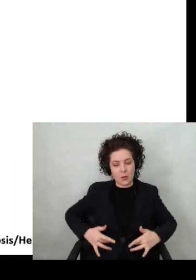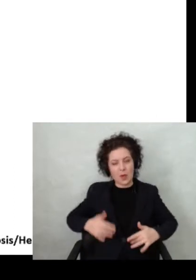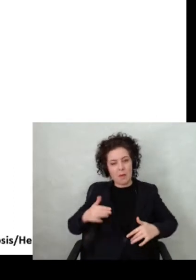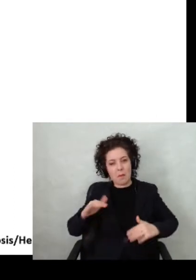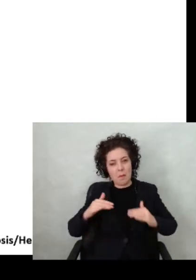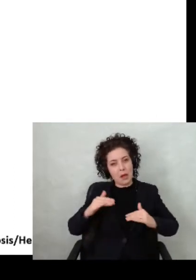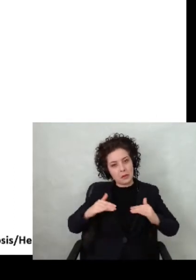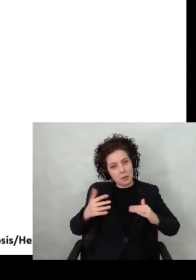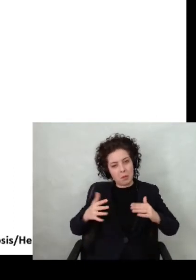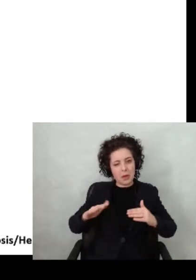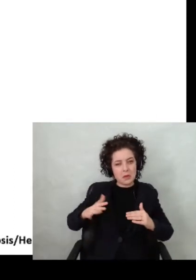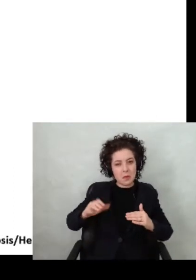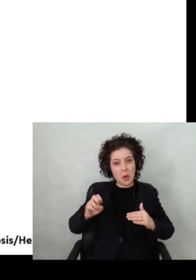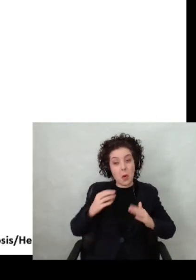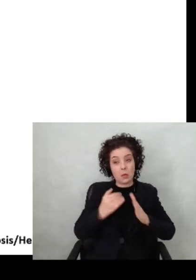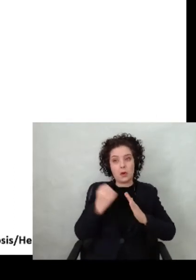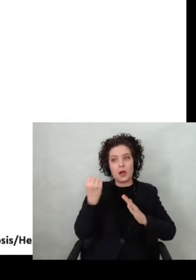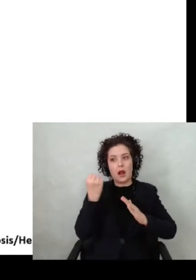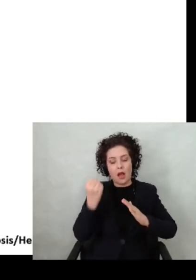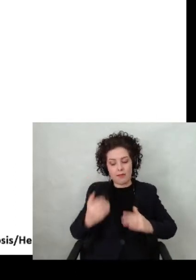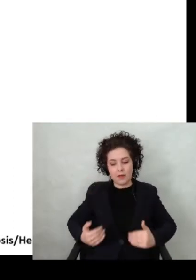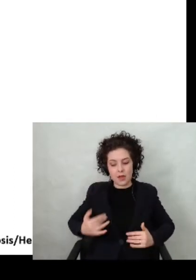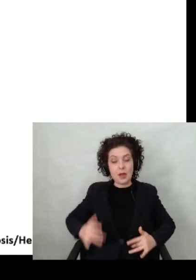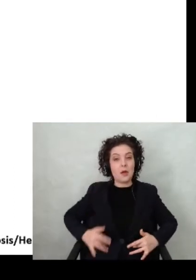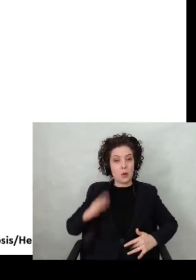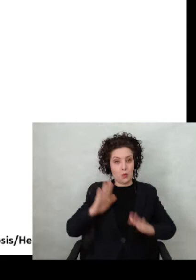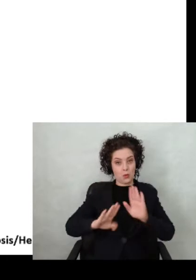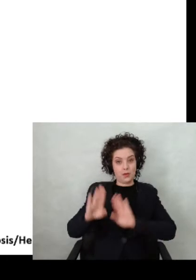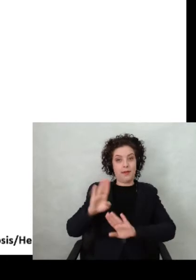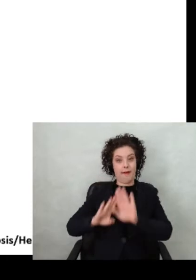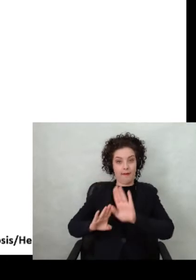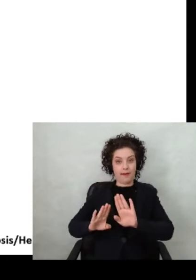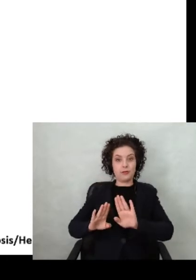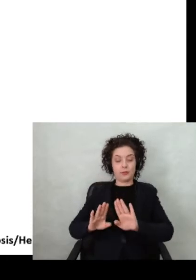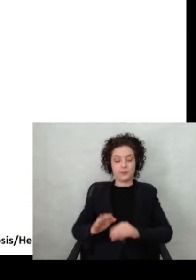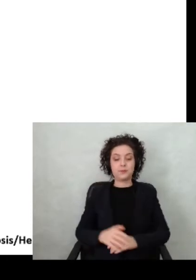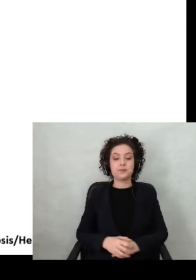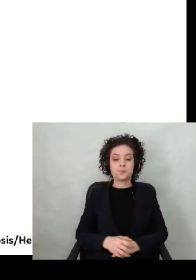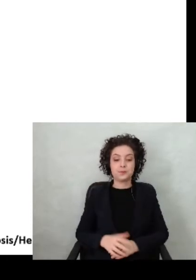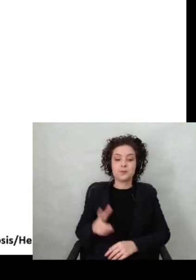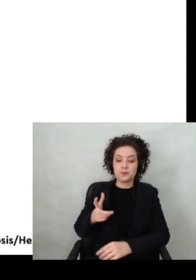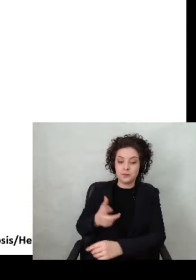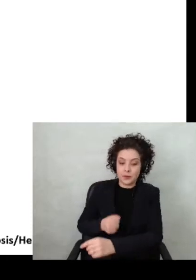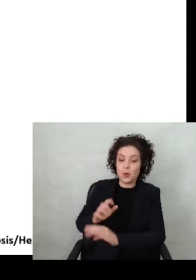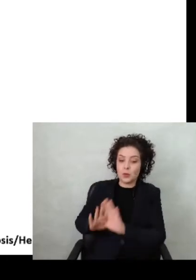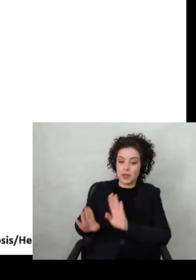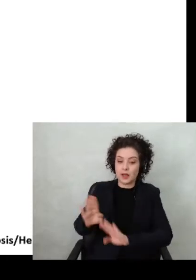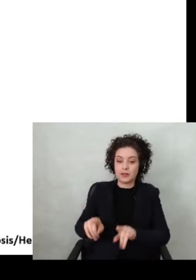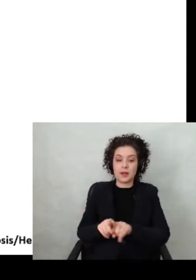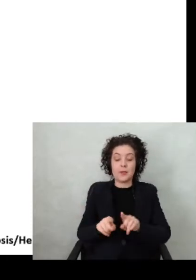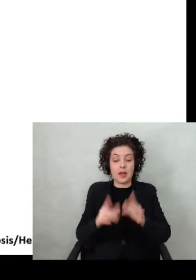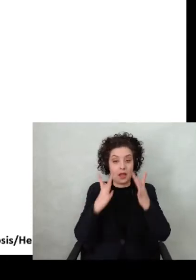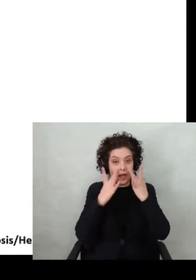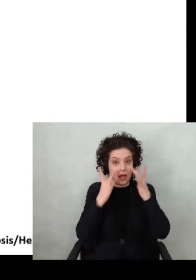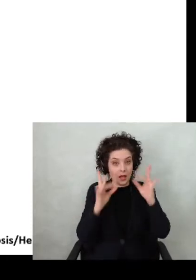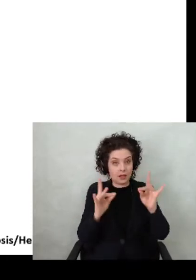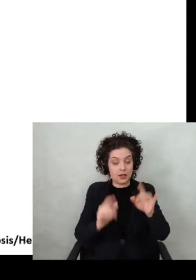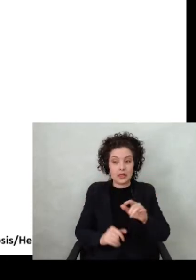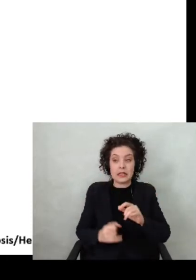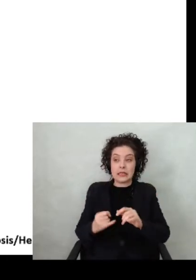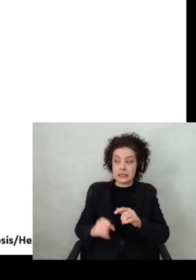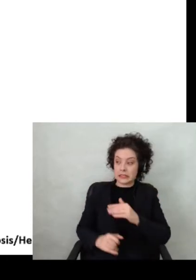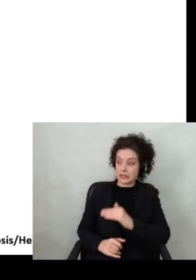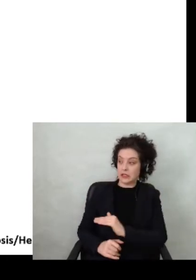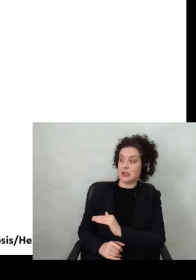muito importante. E também nós temos que atentar para que pacientes com alto